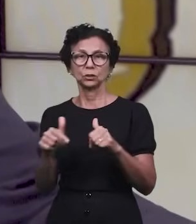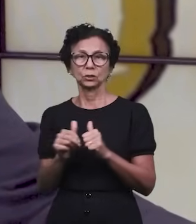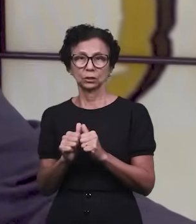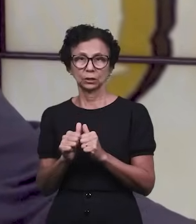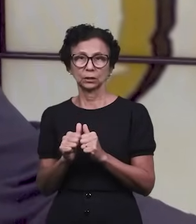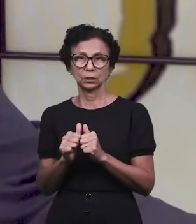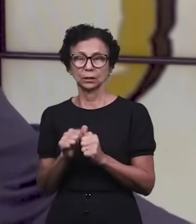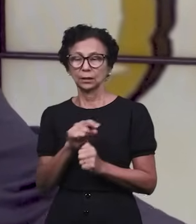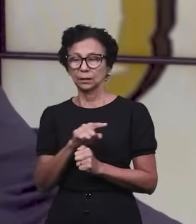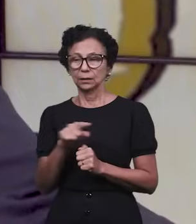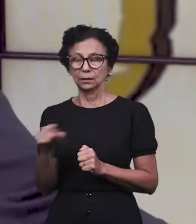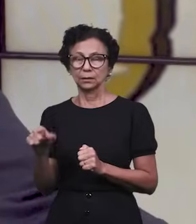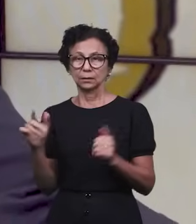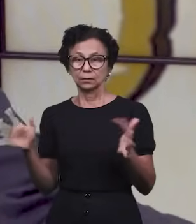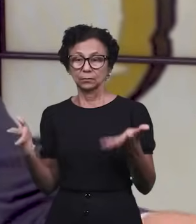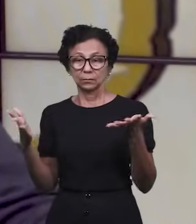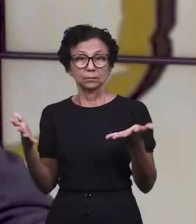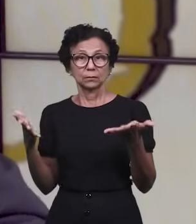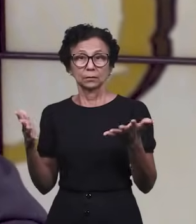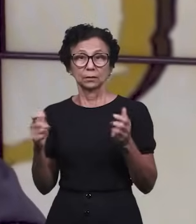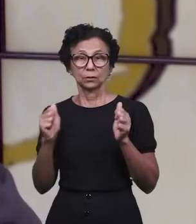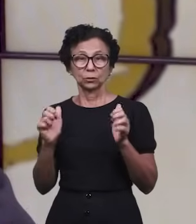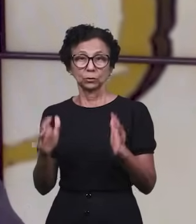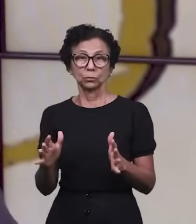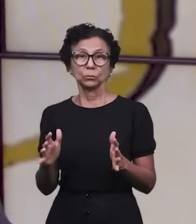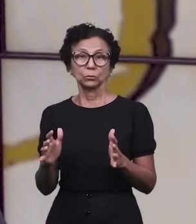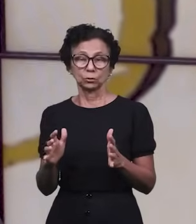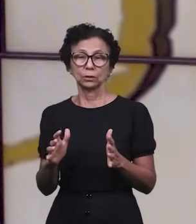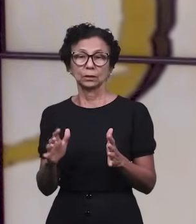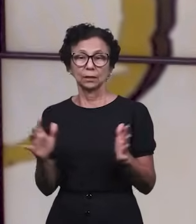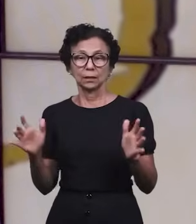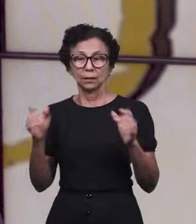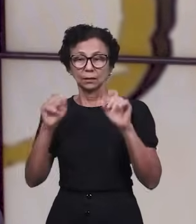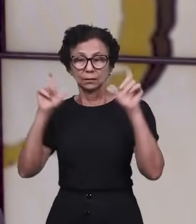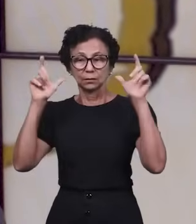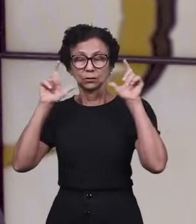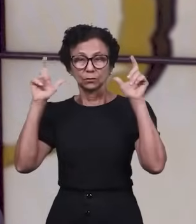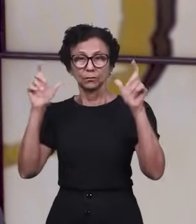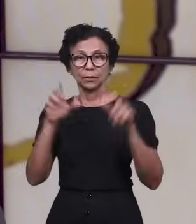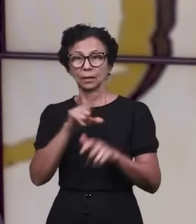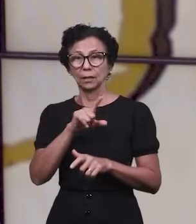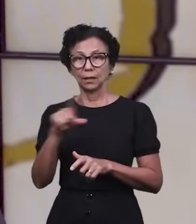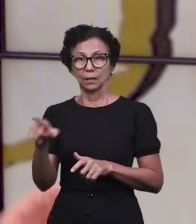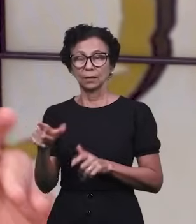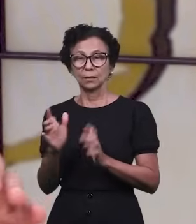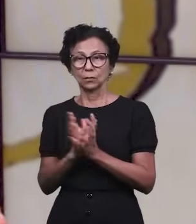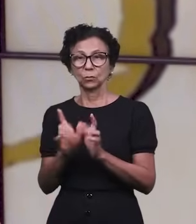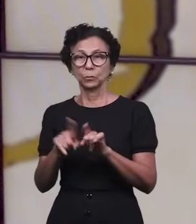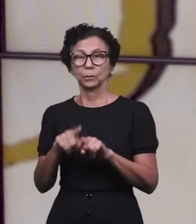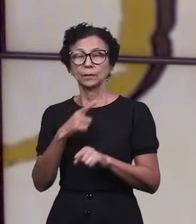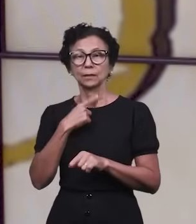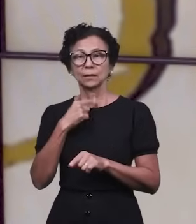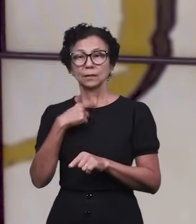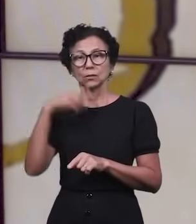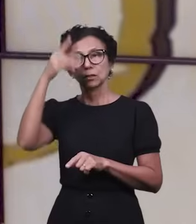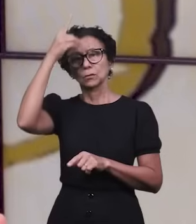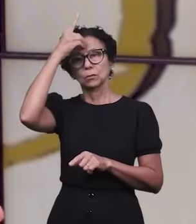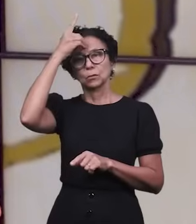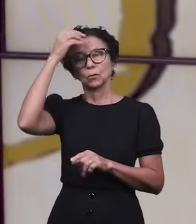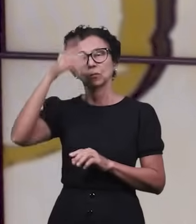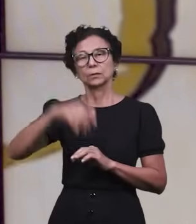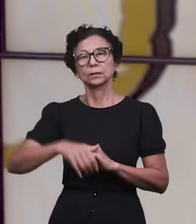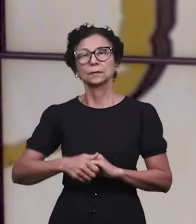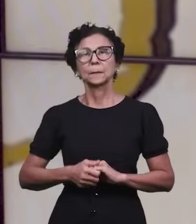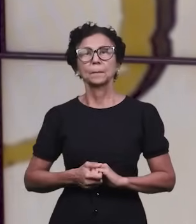comodismo e gerar neles pela palavra o desejo de também ter os dons, de serem usados. Porque existe uma verdade, né,